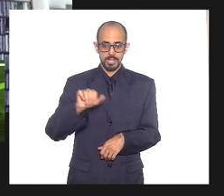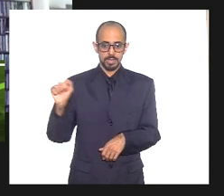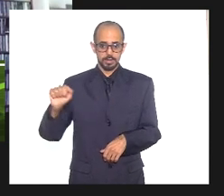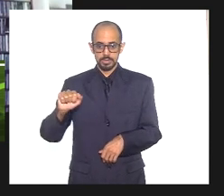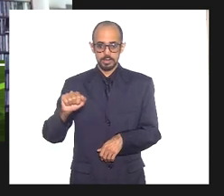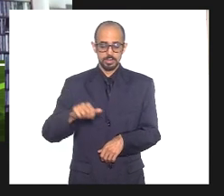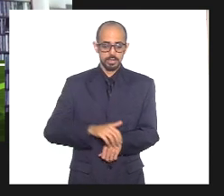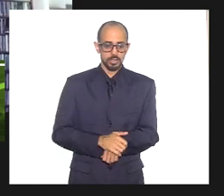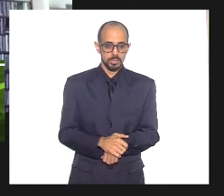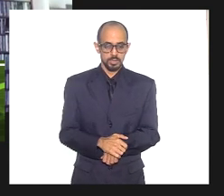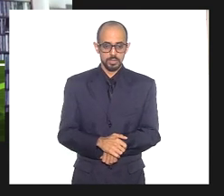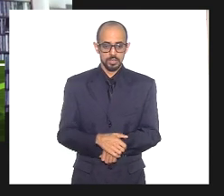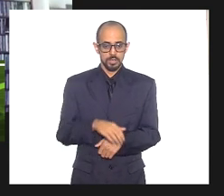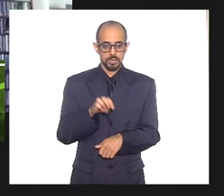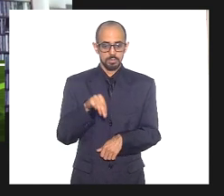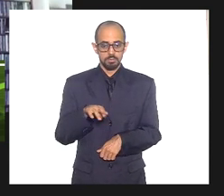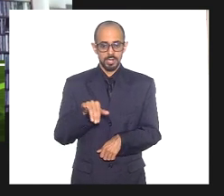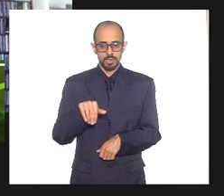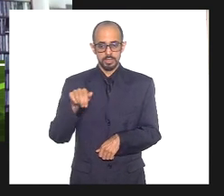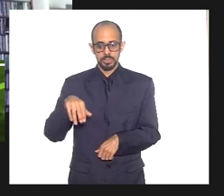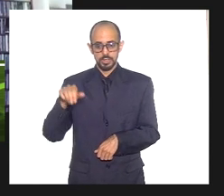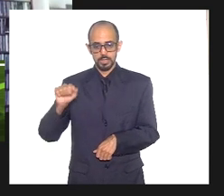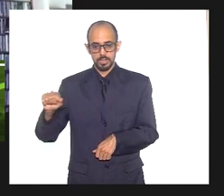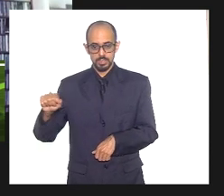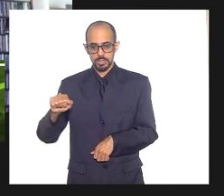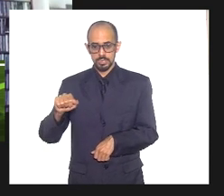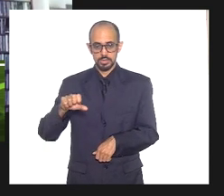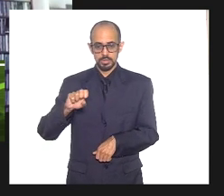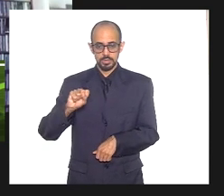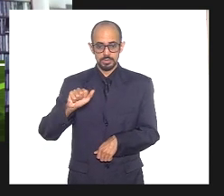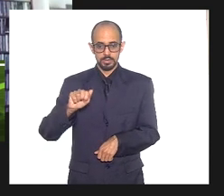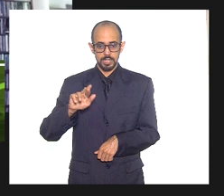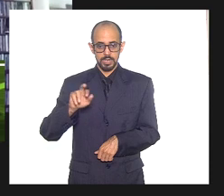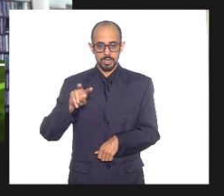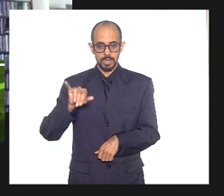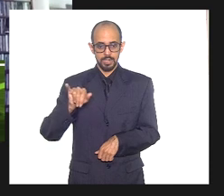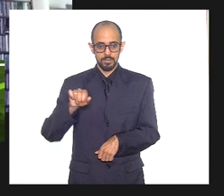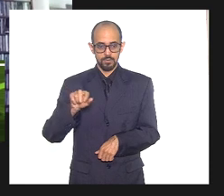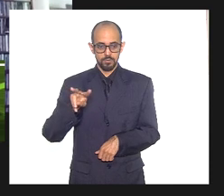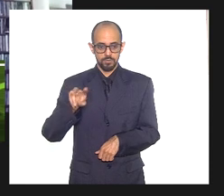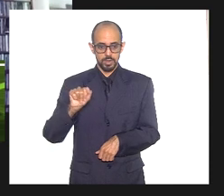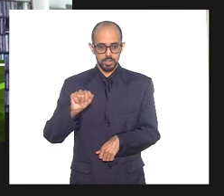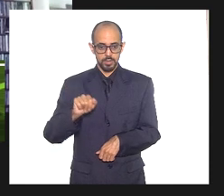Sá, Mariana de Andrade Saraiva,